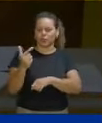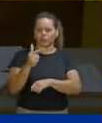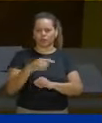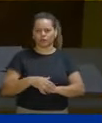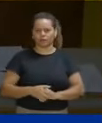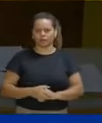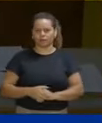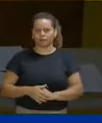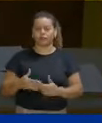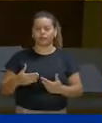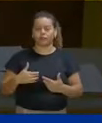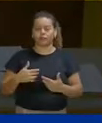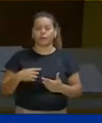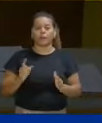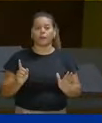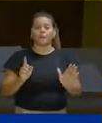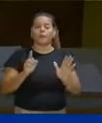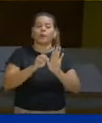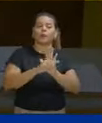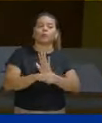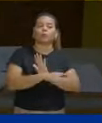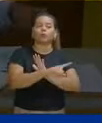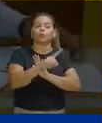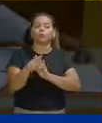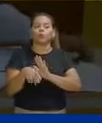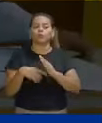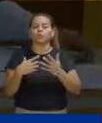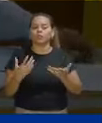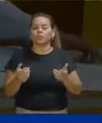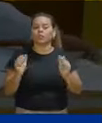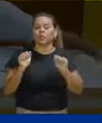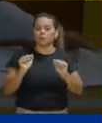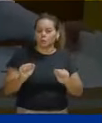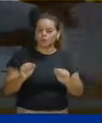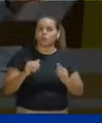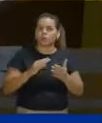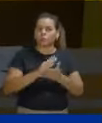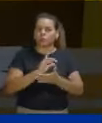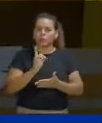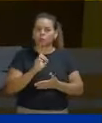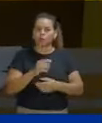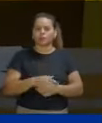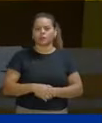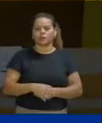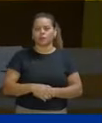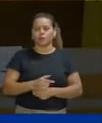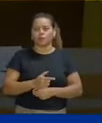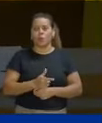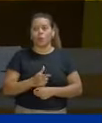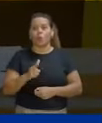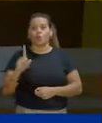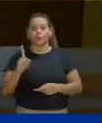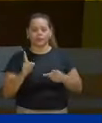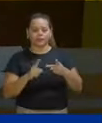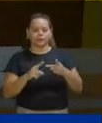aí para saber se nós podemos aprovar. E a outra